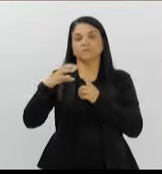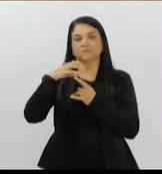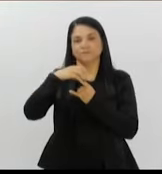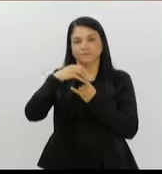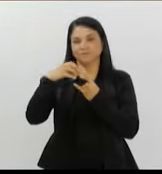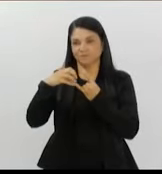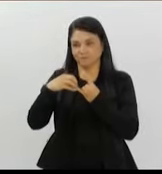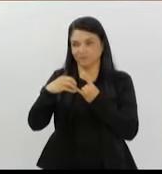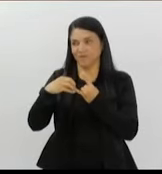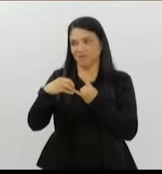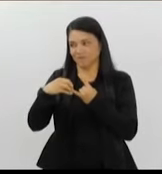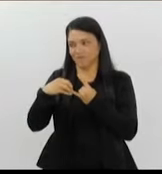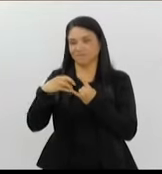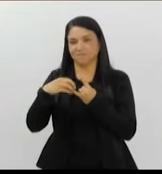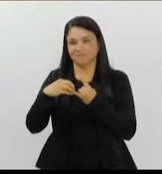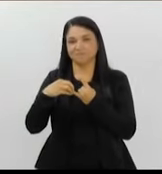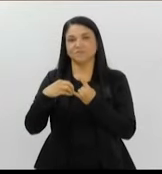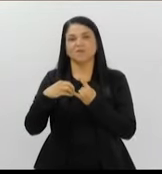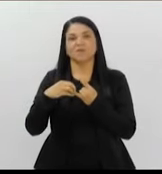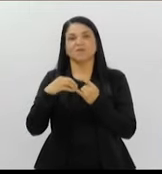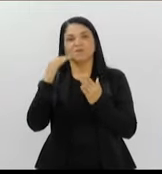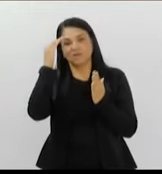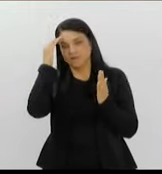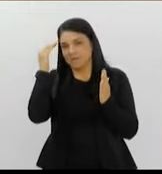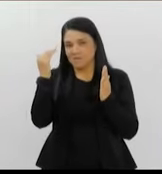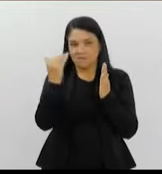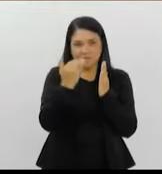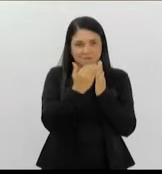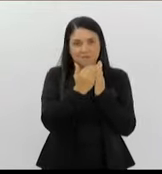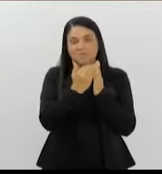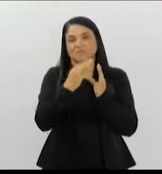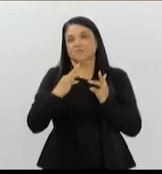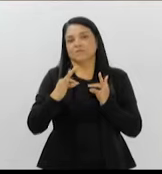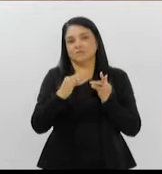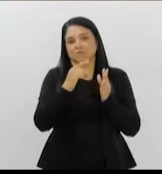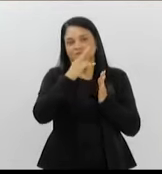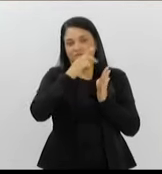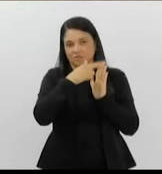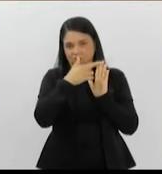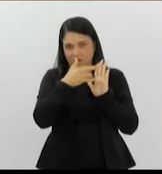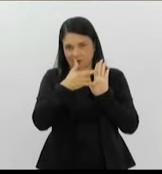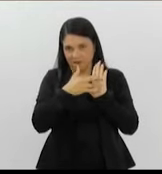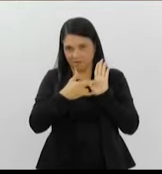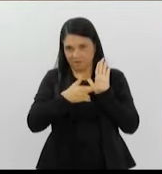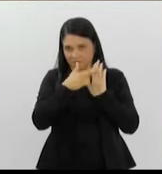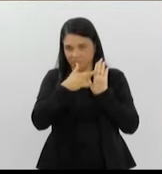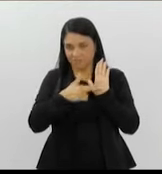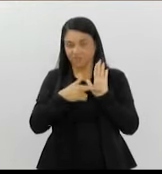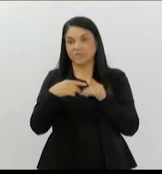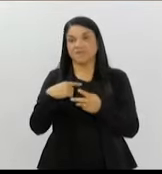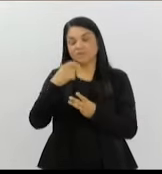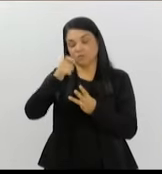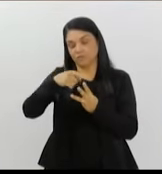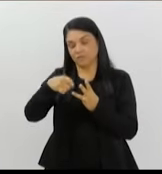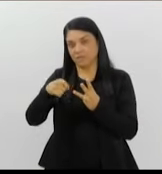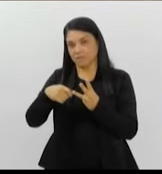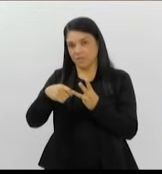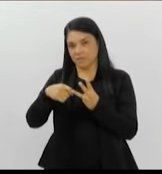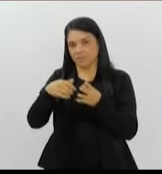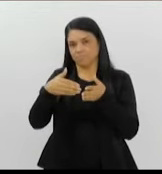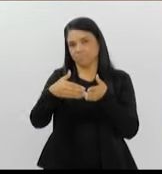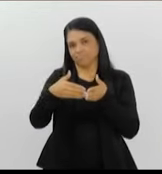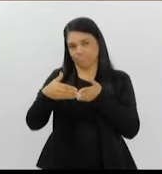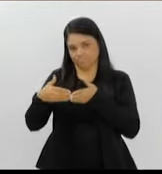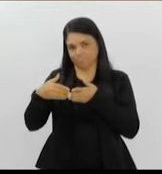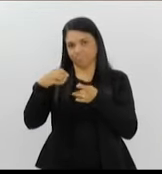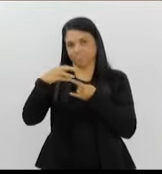cumpri todas as obrigações. A Fiocruz demorou 3 meses para concluir o processo do meu afastamento. Por